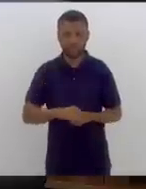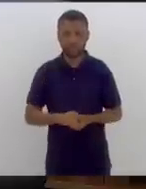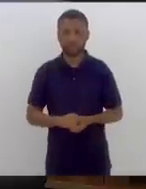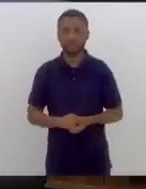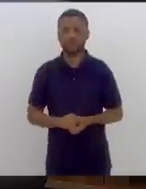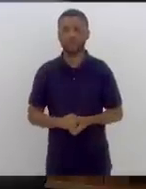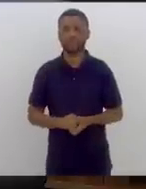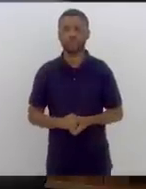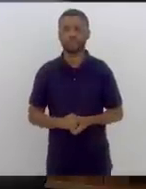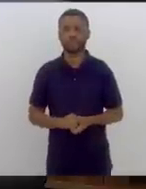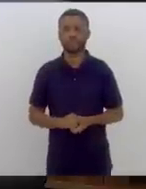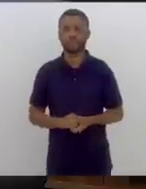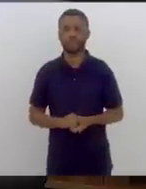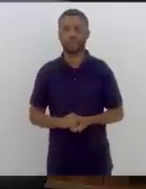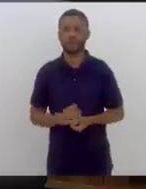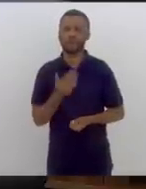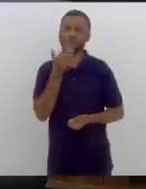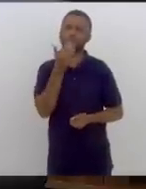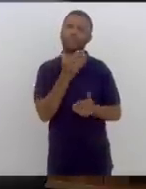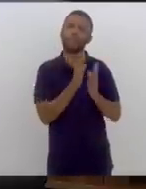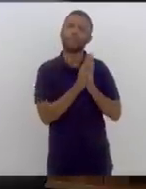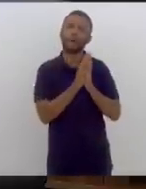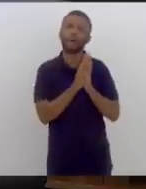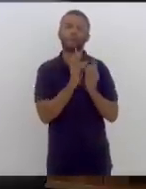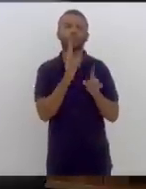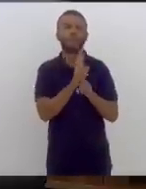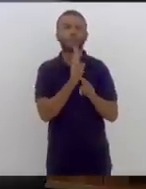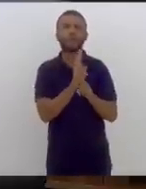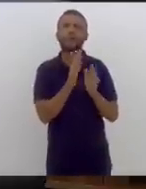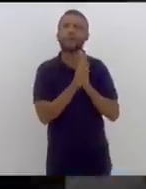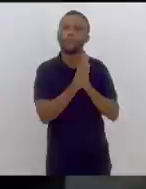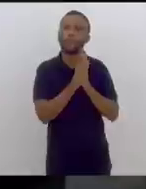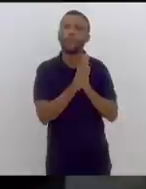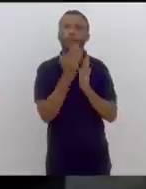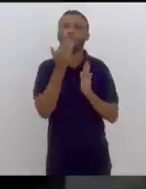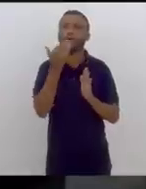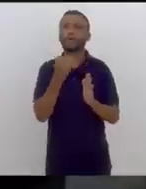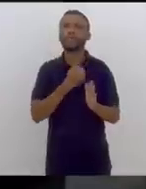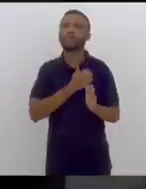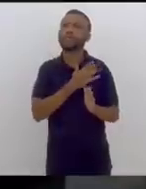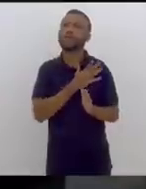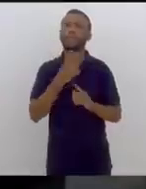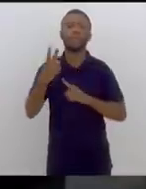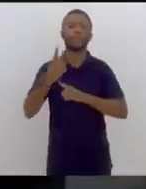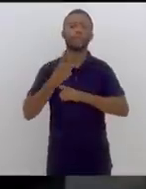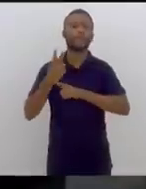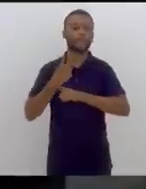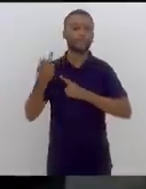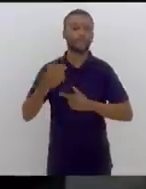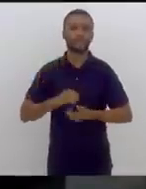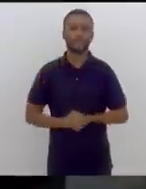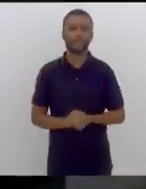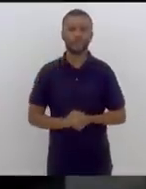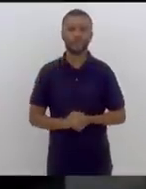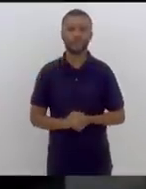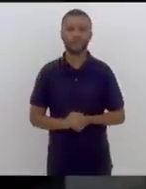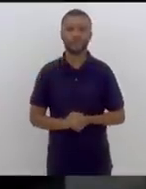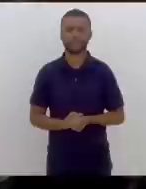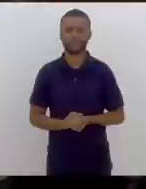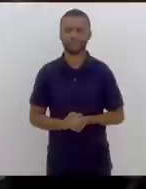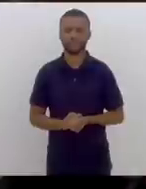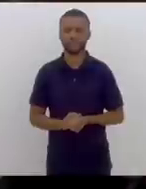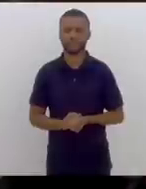e o senhor eu peço a suas atendentes pelo amor de Deus pede o Coronel para me atender porque